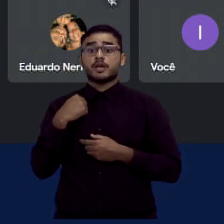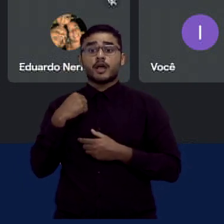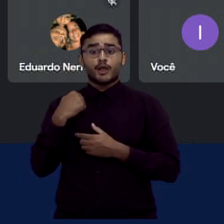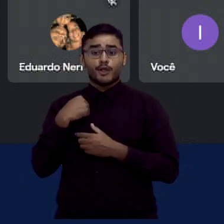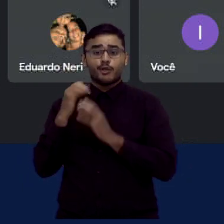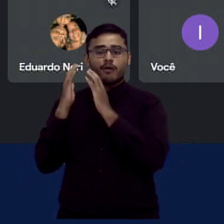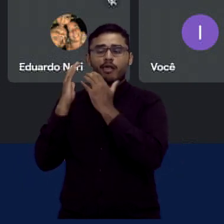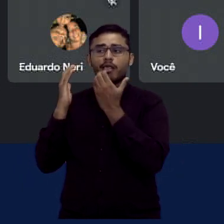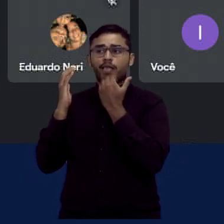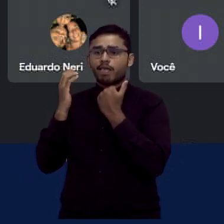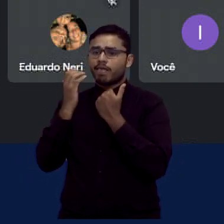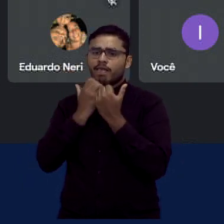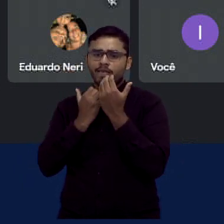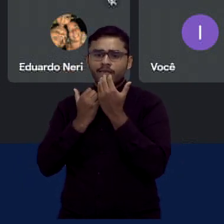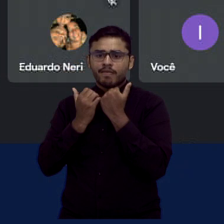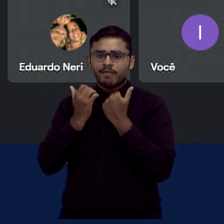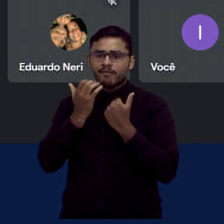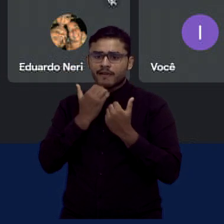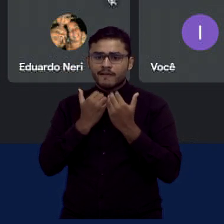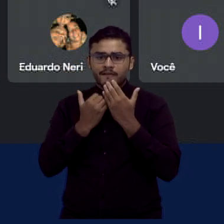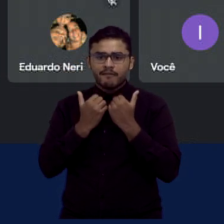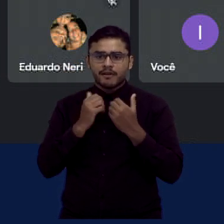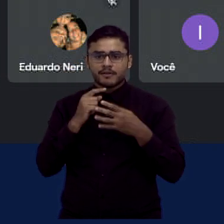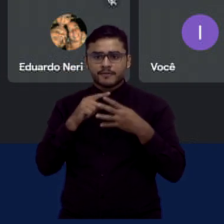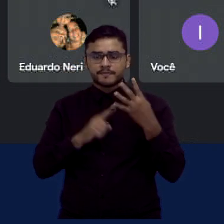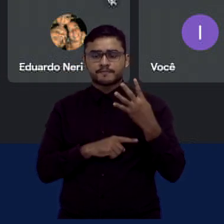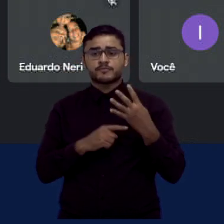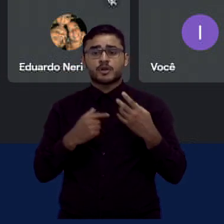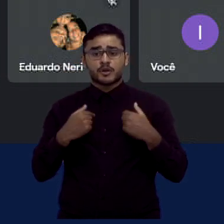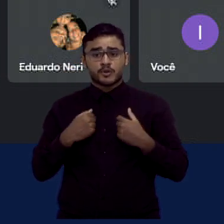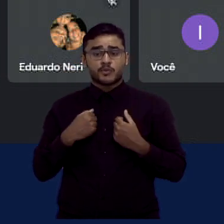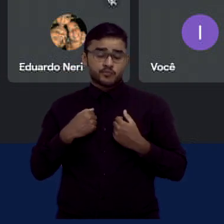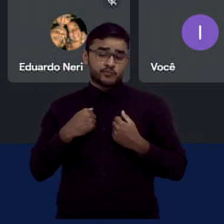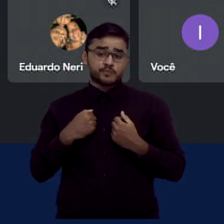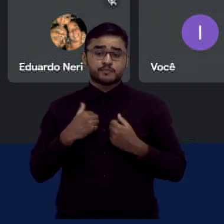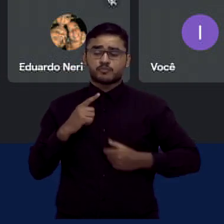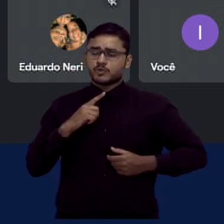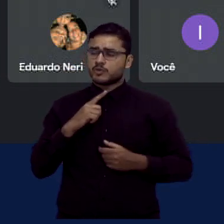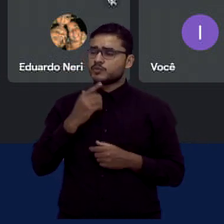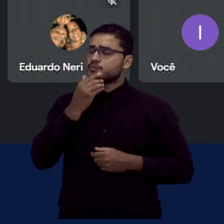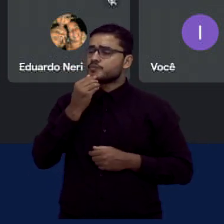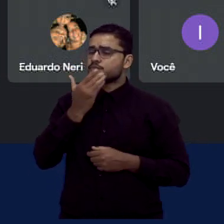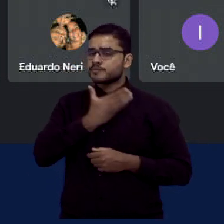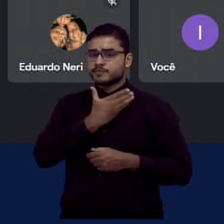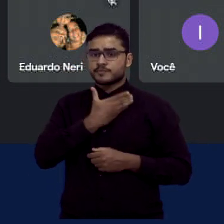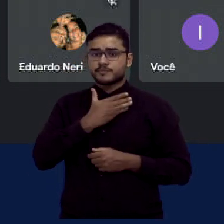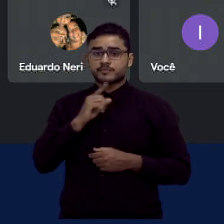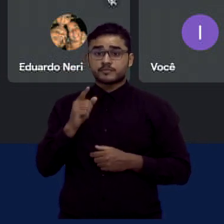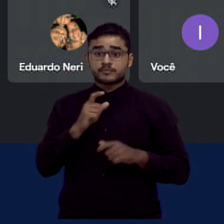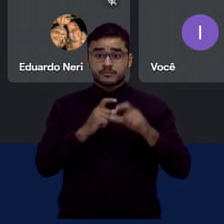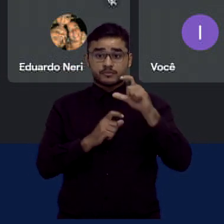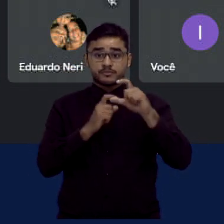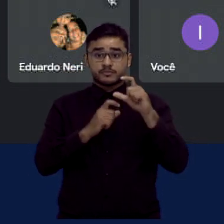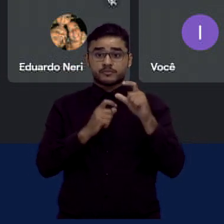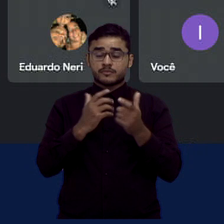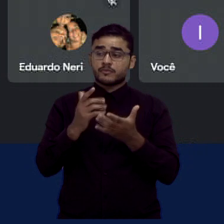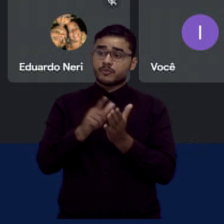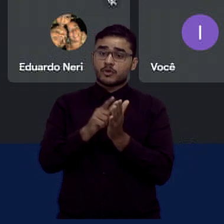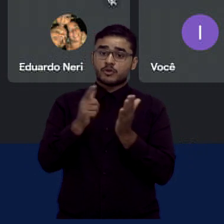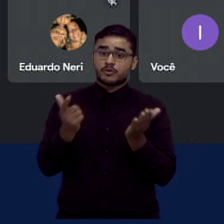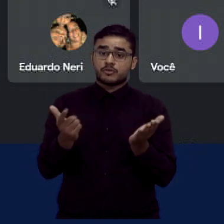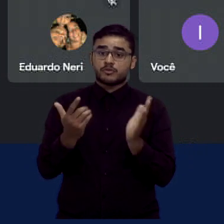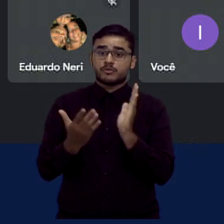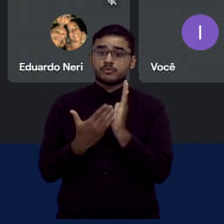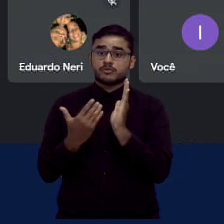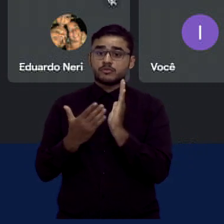vai reconhecer no meu trabalho a mim mesmo. Eu tenho um amigo que ele lê a minha tirinha no jornal, do